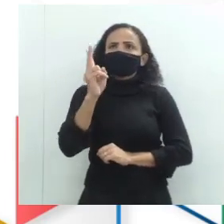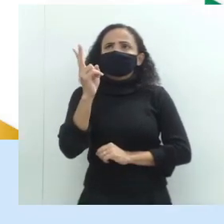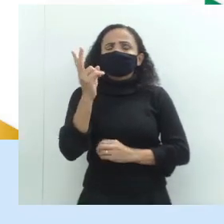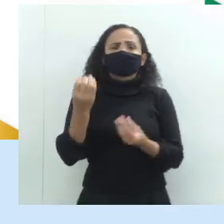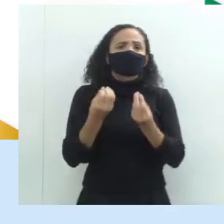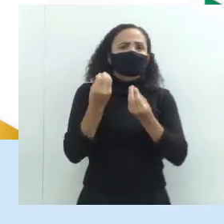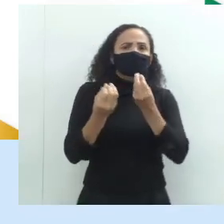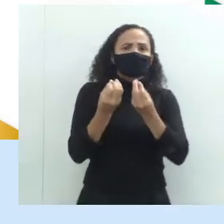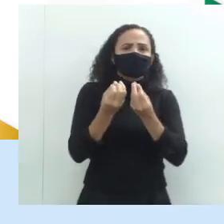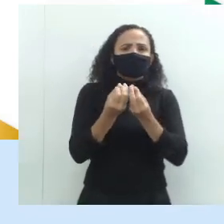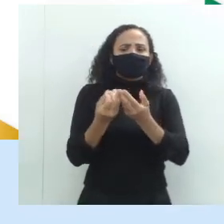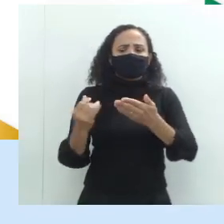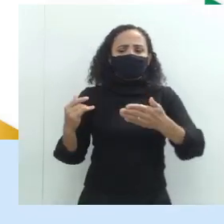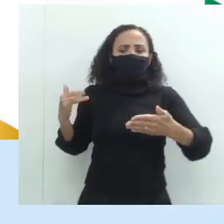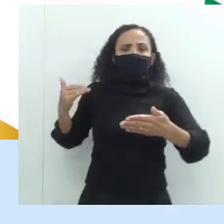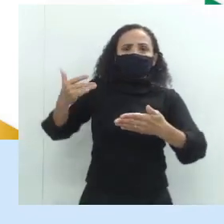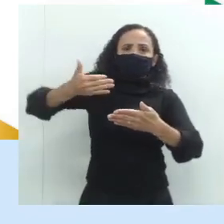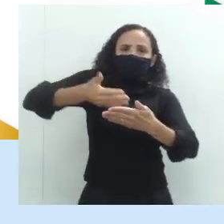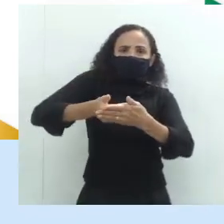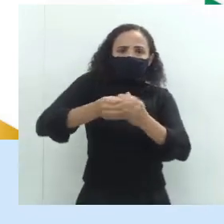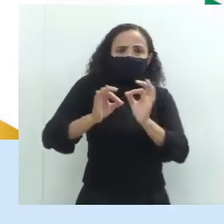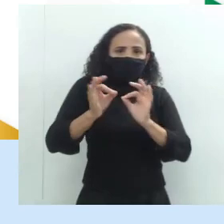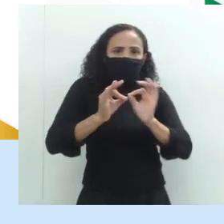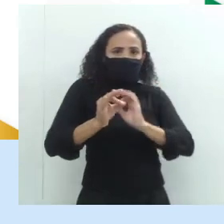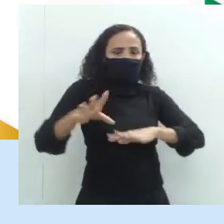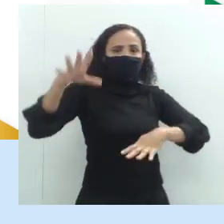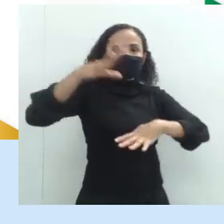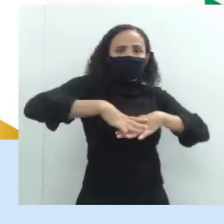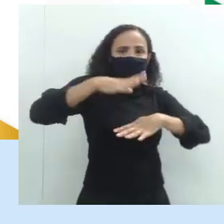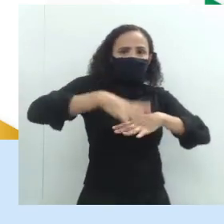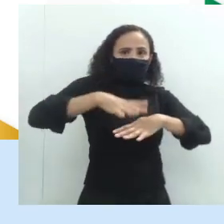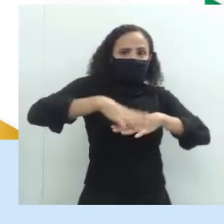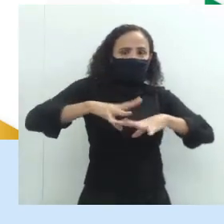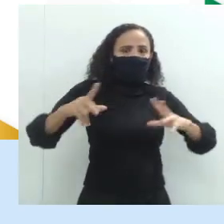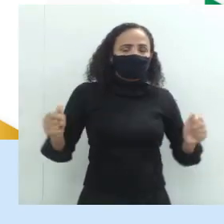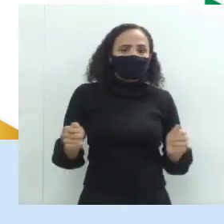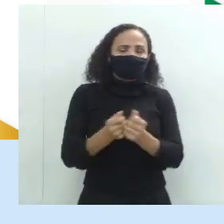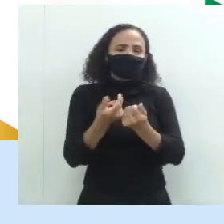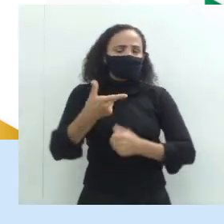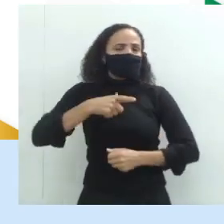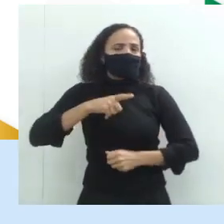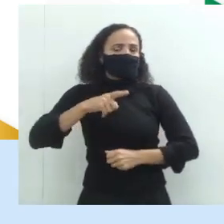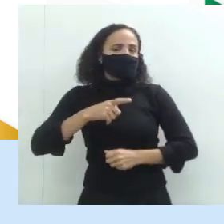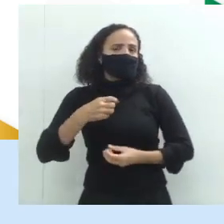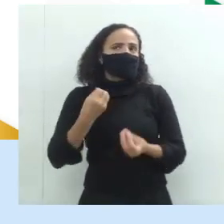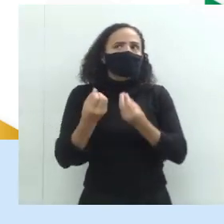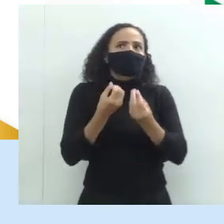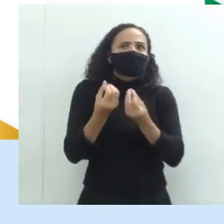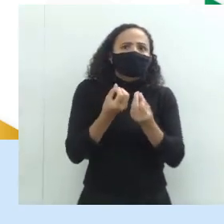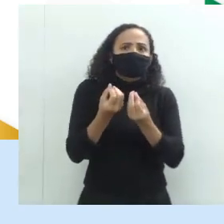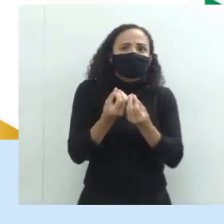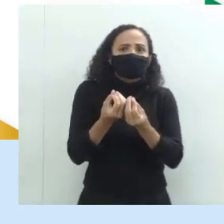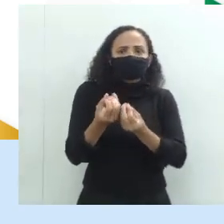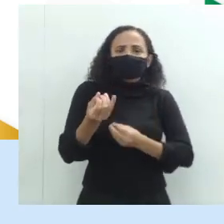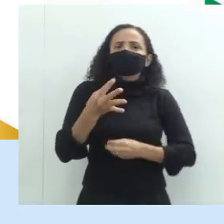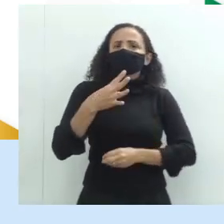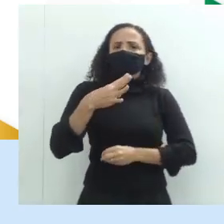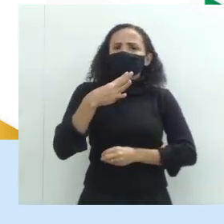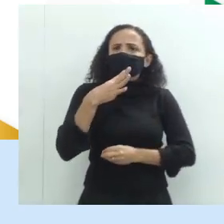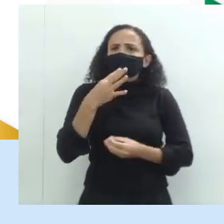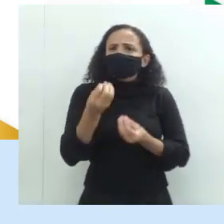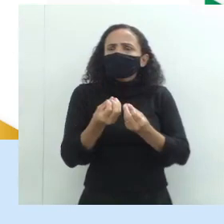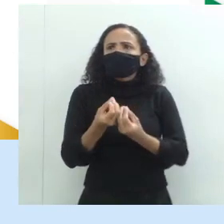porque eles viam a partir da situação matemática. Então as equações, elas tinham esse valor desconhecido e eles chamavam